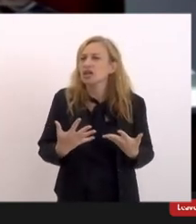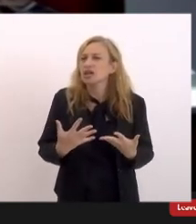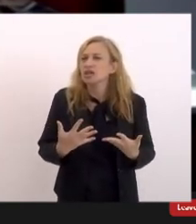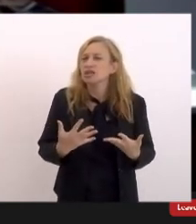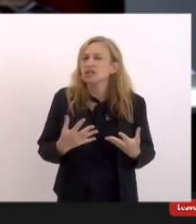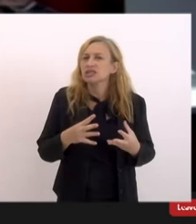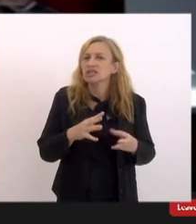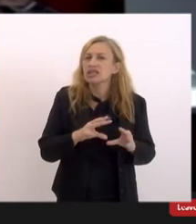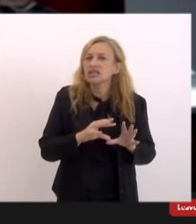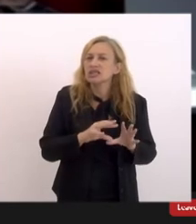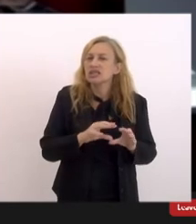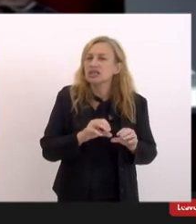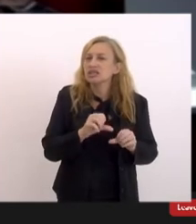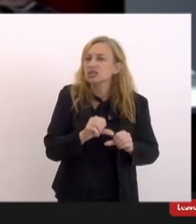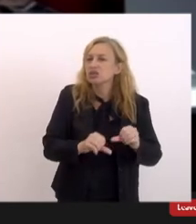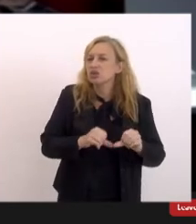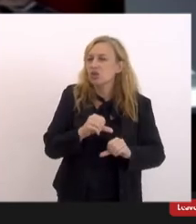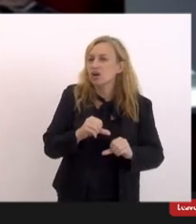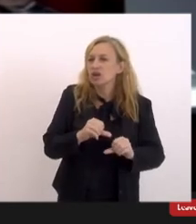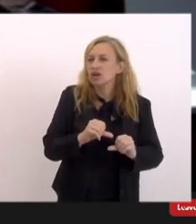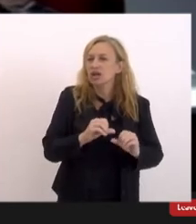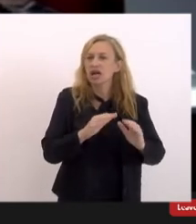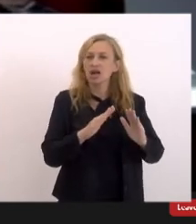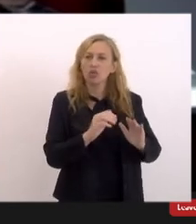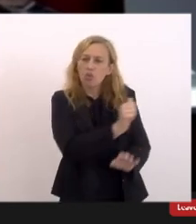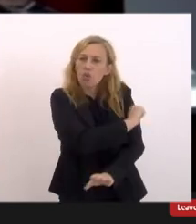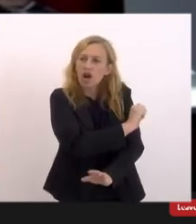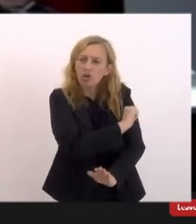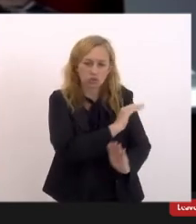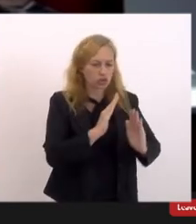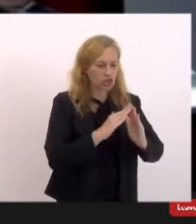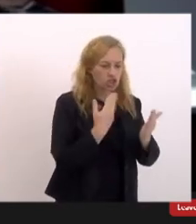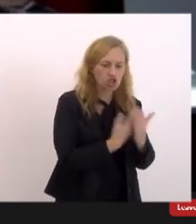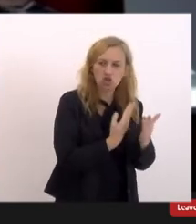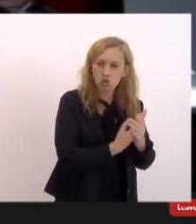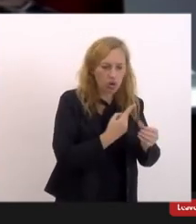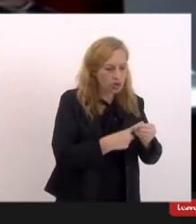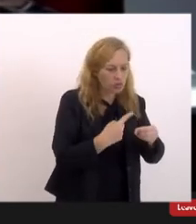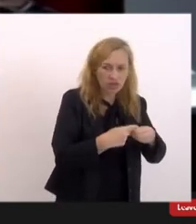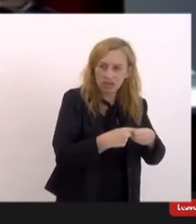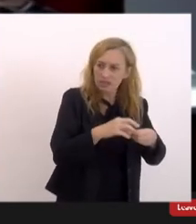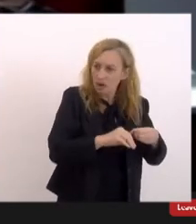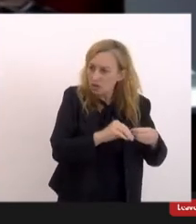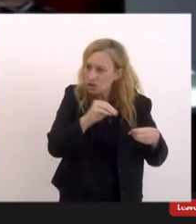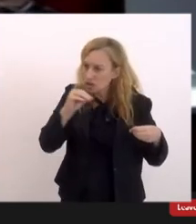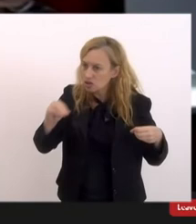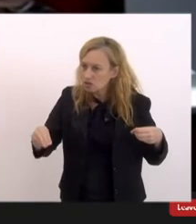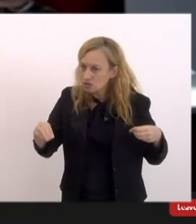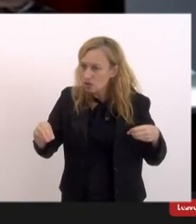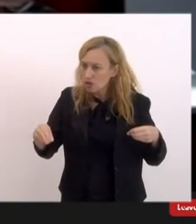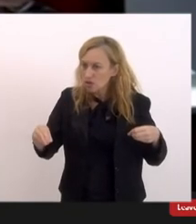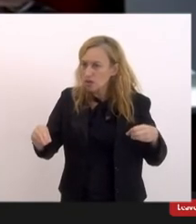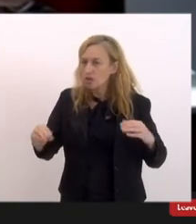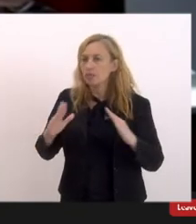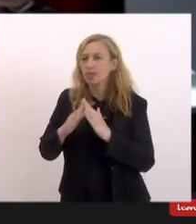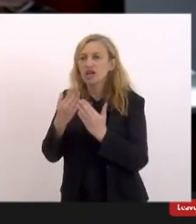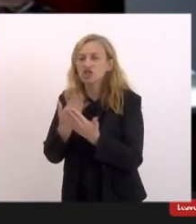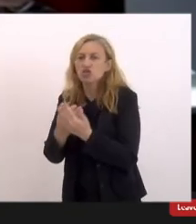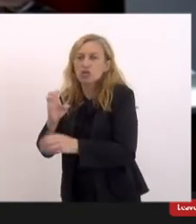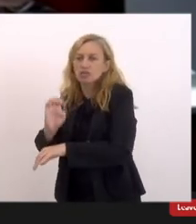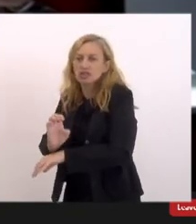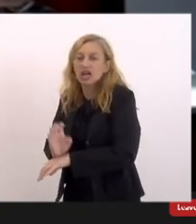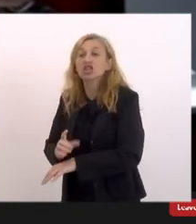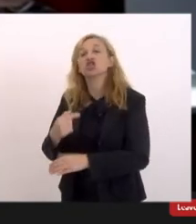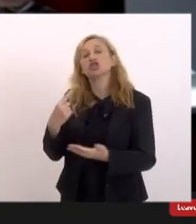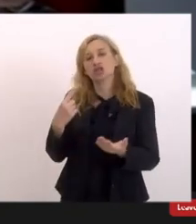dessa transição, né, de quando o aluno sai da rede municipal e vem para a nossa rede, e a gente concorda que, de fato, a